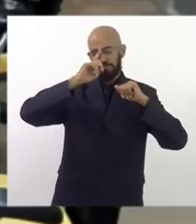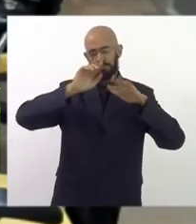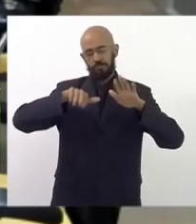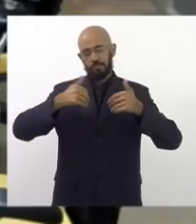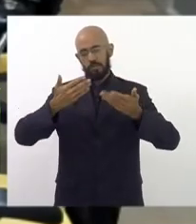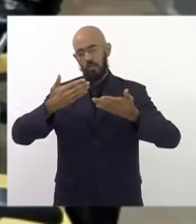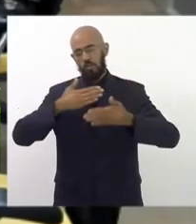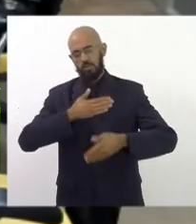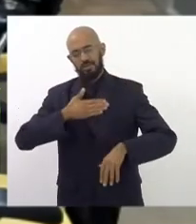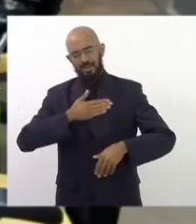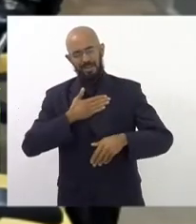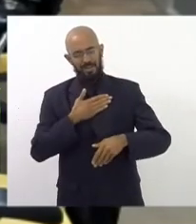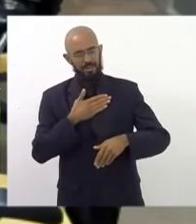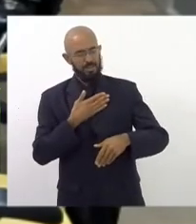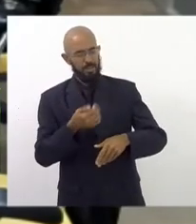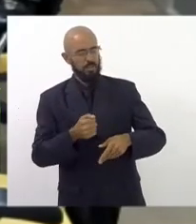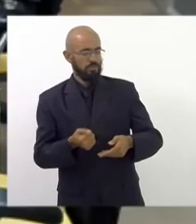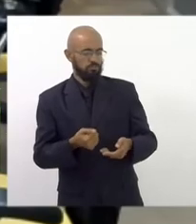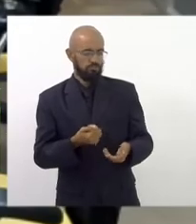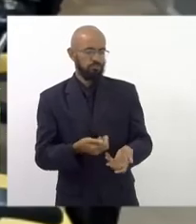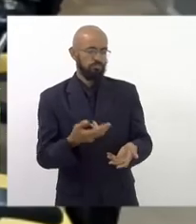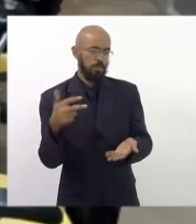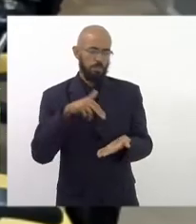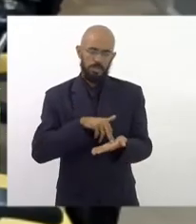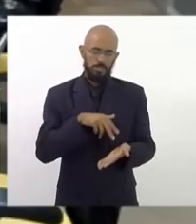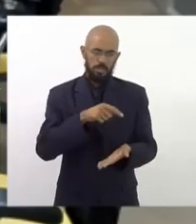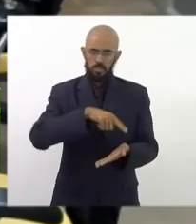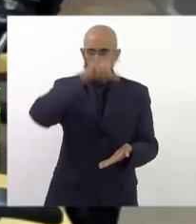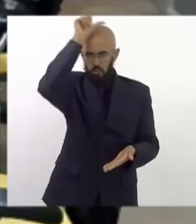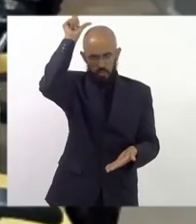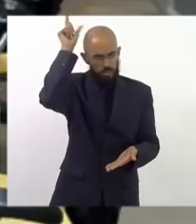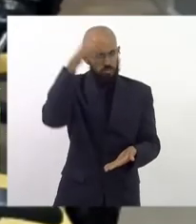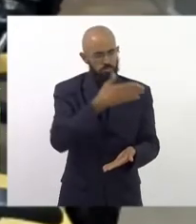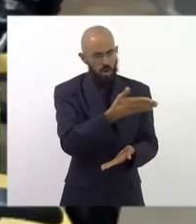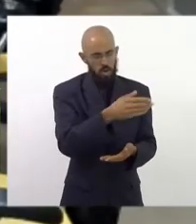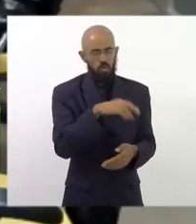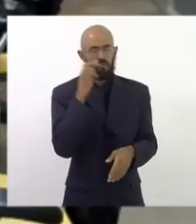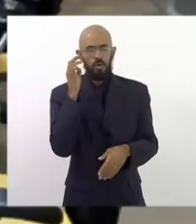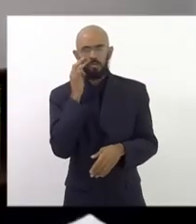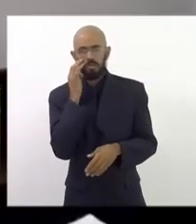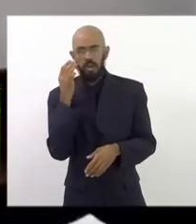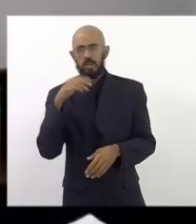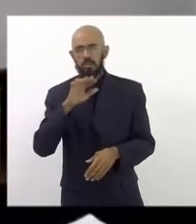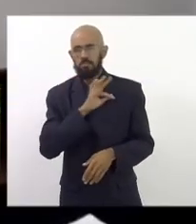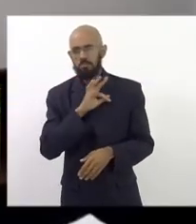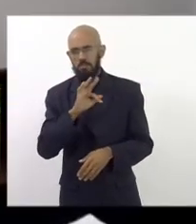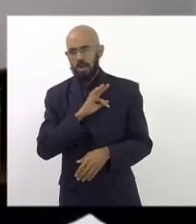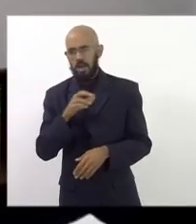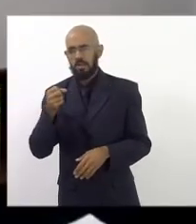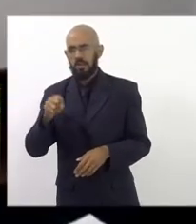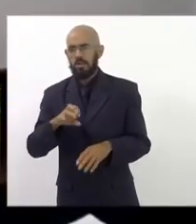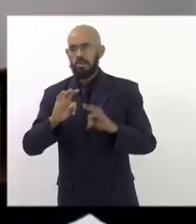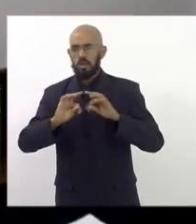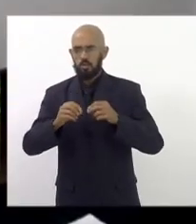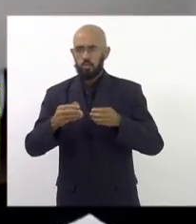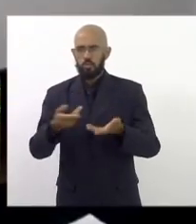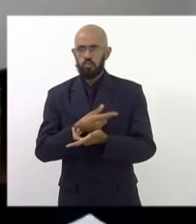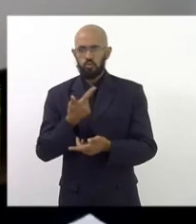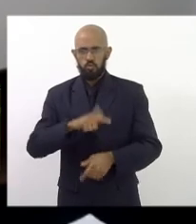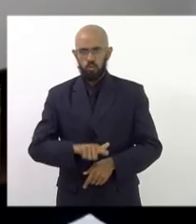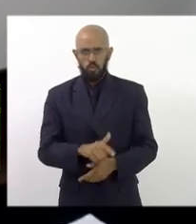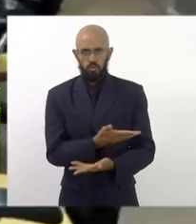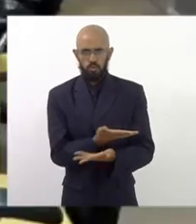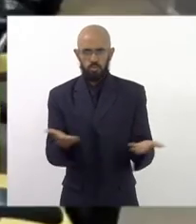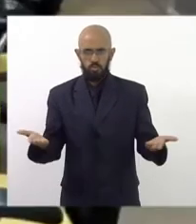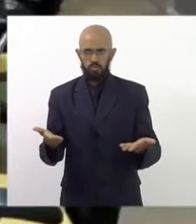Gostaria muito de contar com a sua presença, deputado Luiz Paulo, deputado Valdec, deputada Marta e os demais presentes.